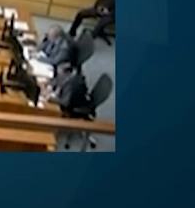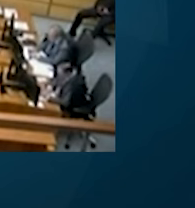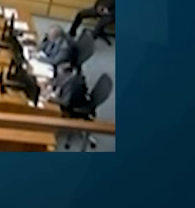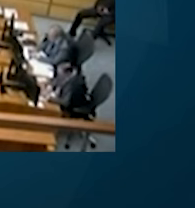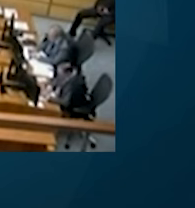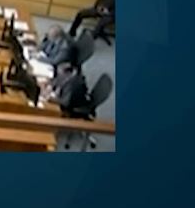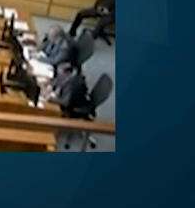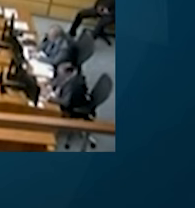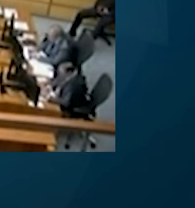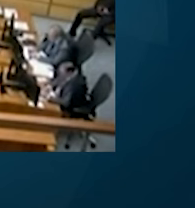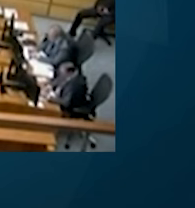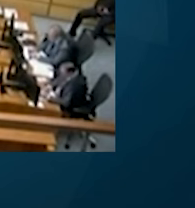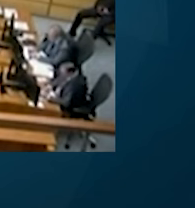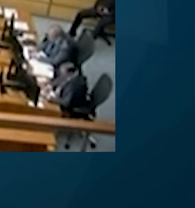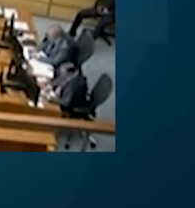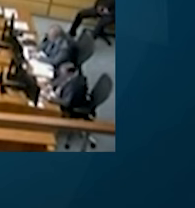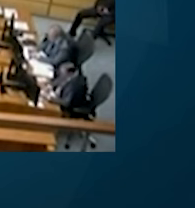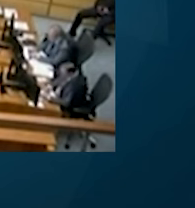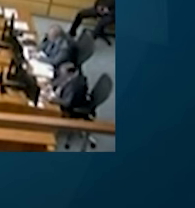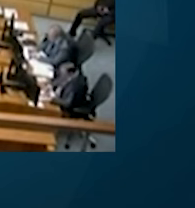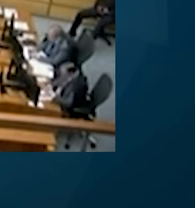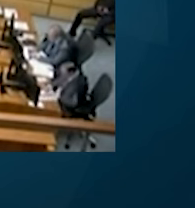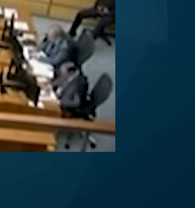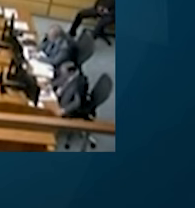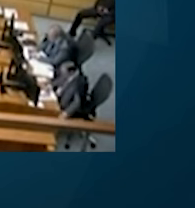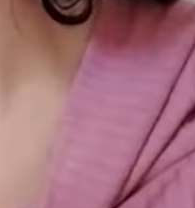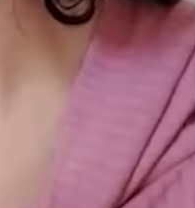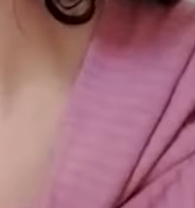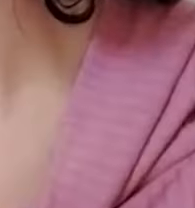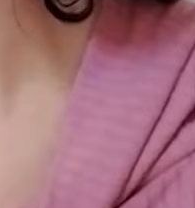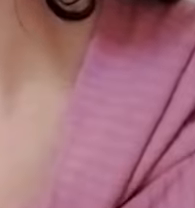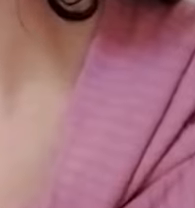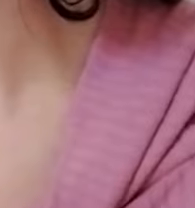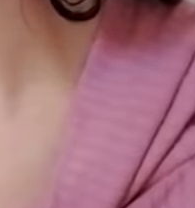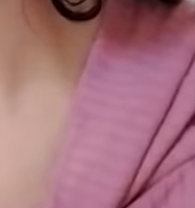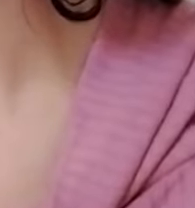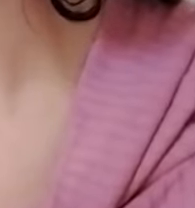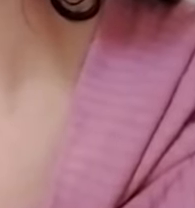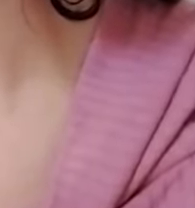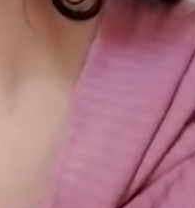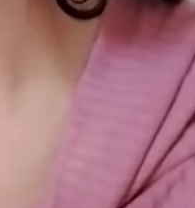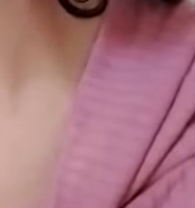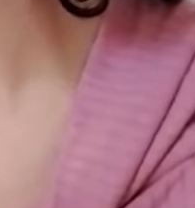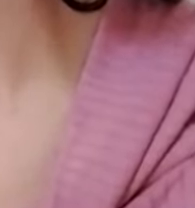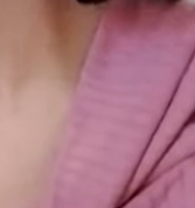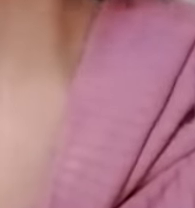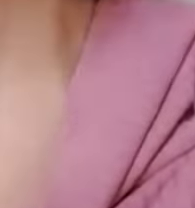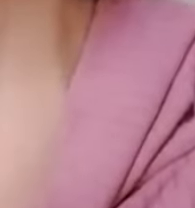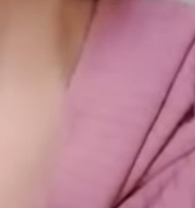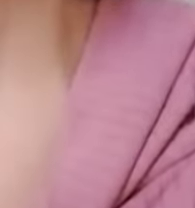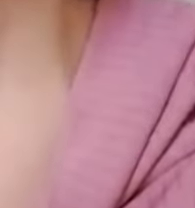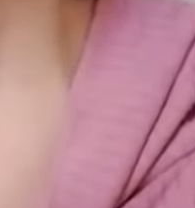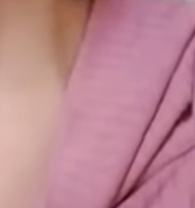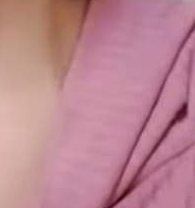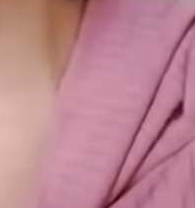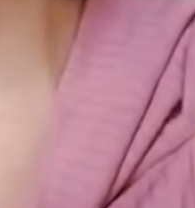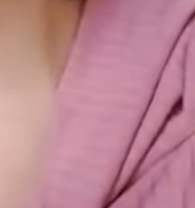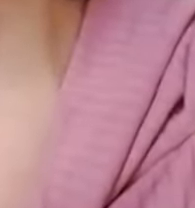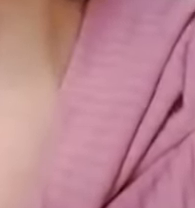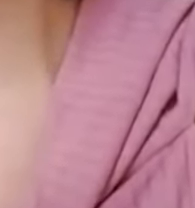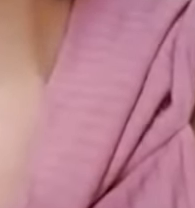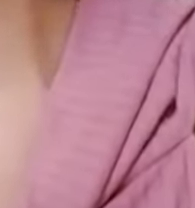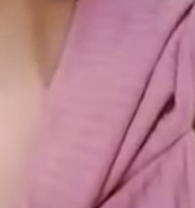sem possibilidade em regra de retratação ou impugnação a ficha ainda tá demorando assim né aa tá indo